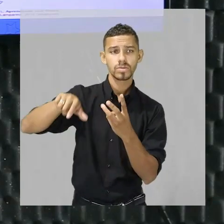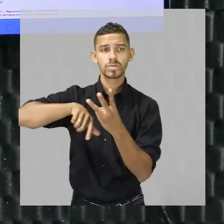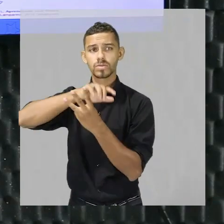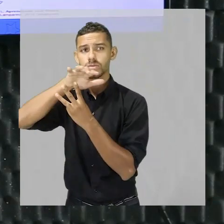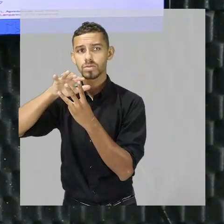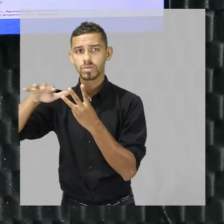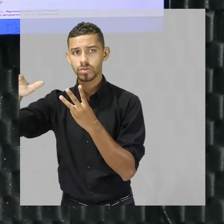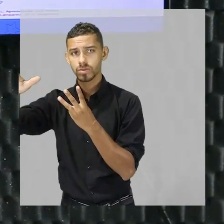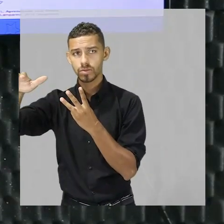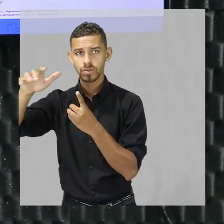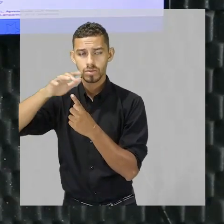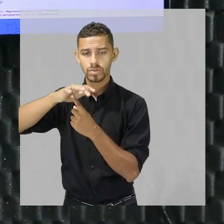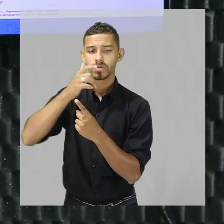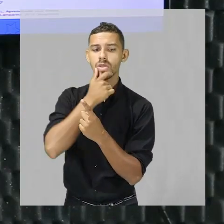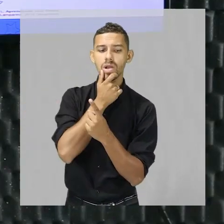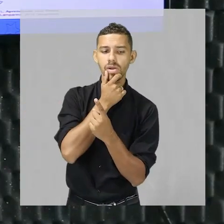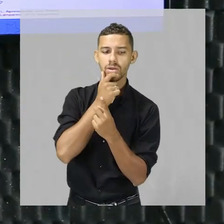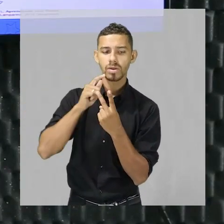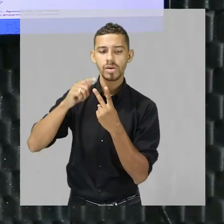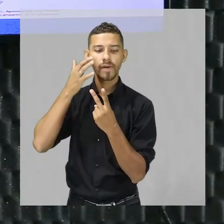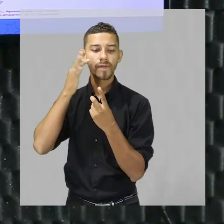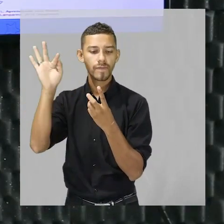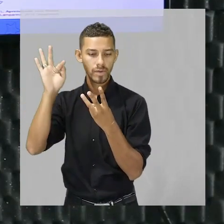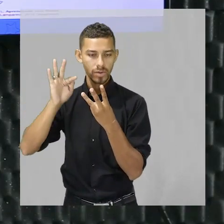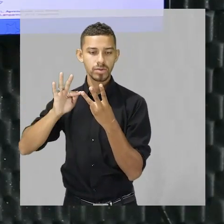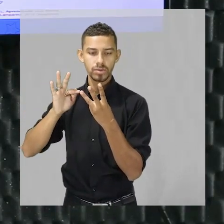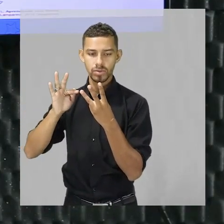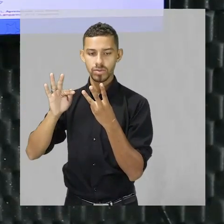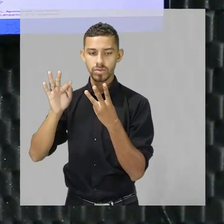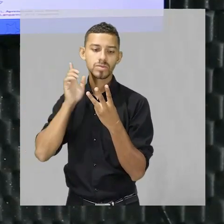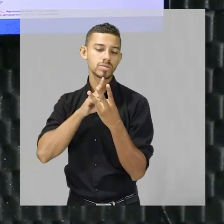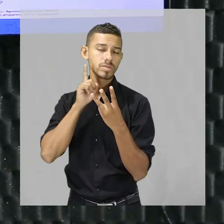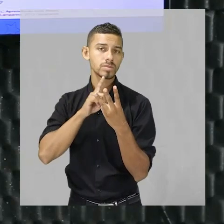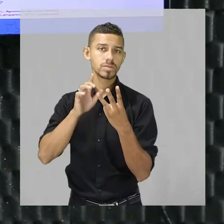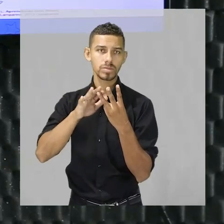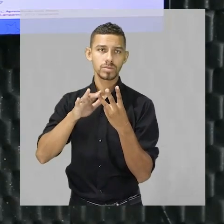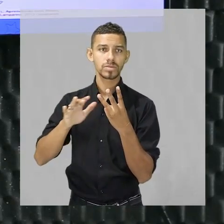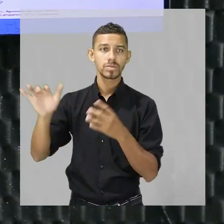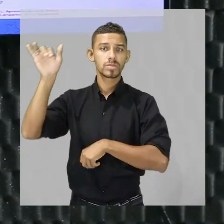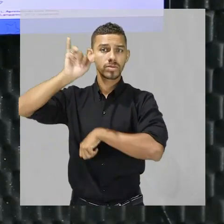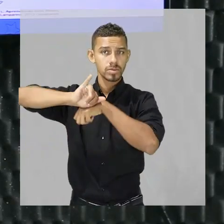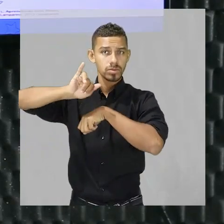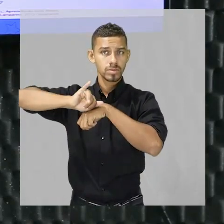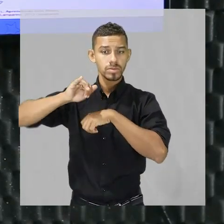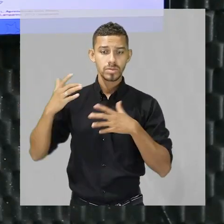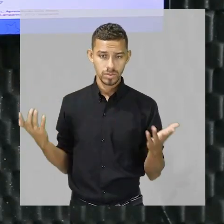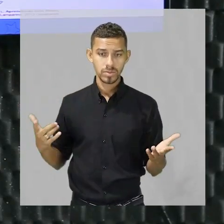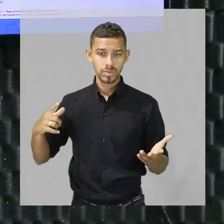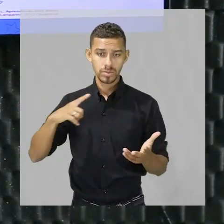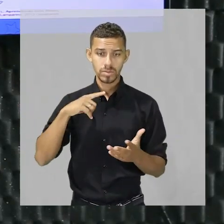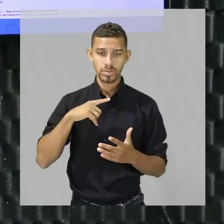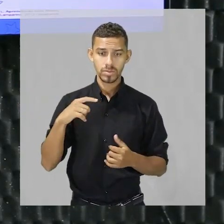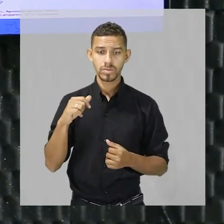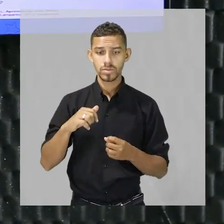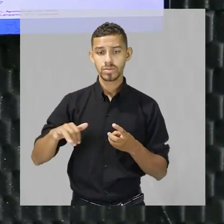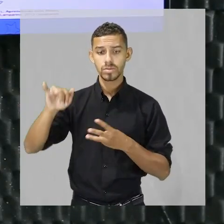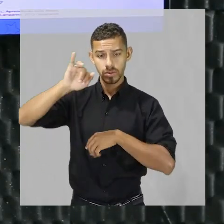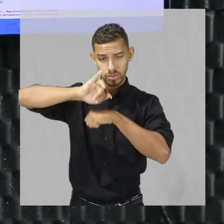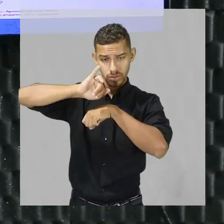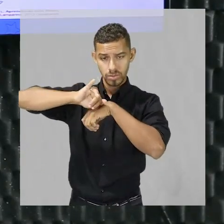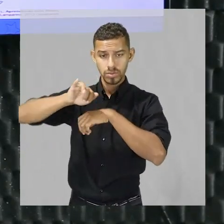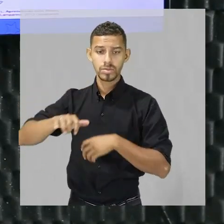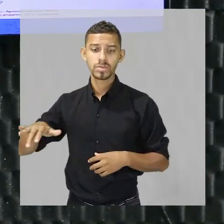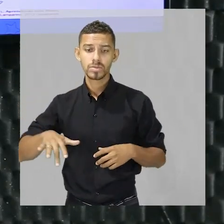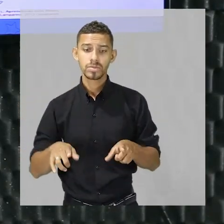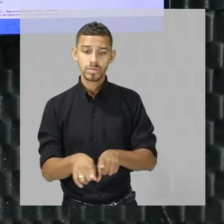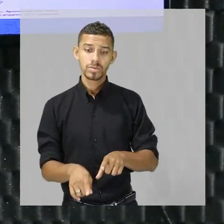de ocupação, no caso de Inglaterra, França e Estados Unidos, sendo de orientação capitalista, ou seja, nós vamos ter uma zona capitalista e